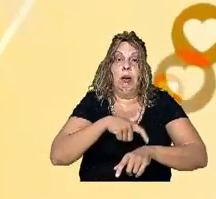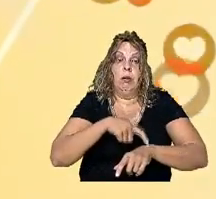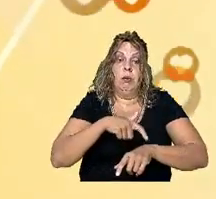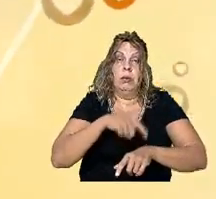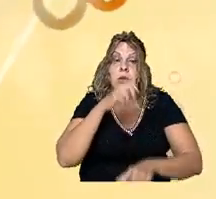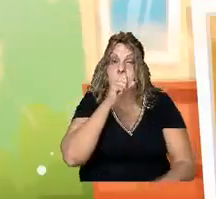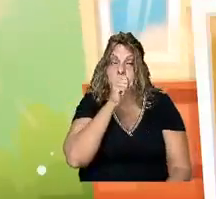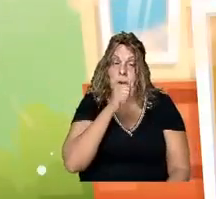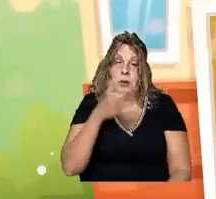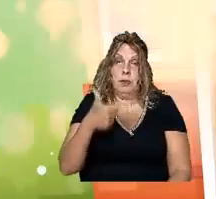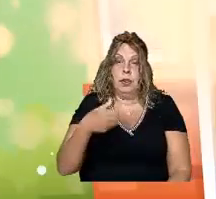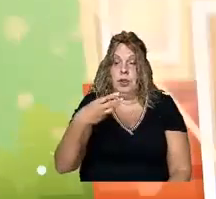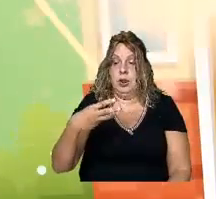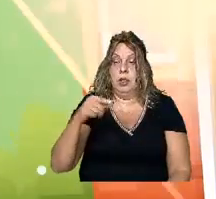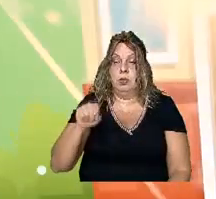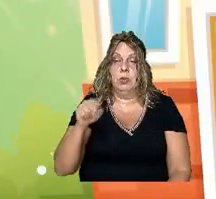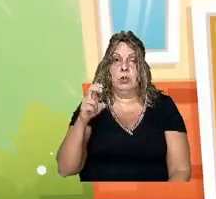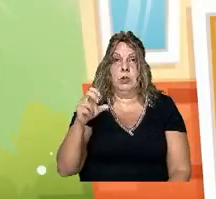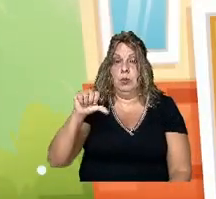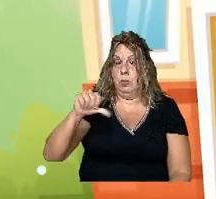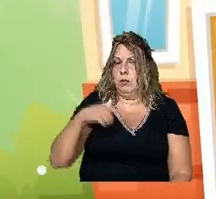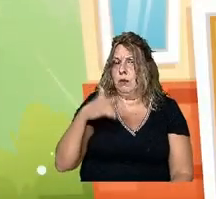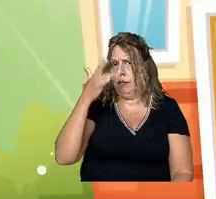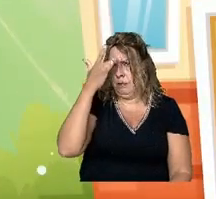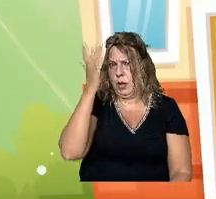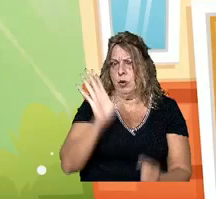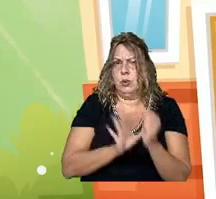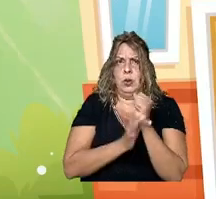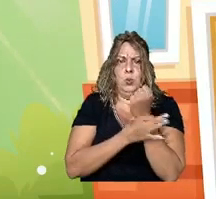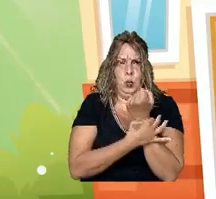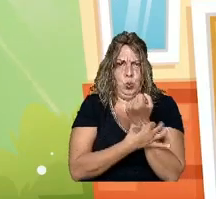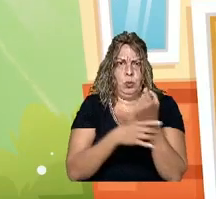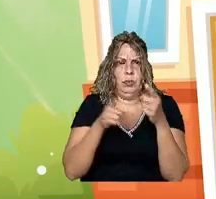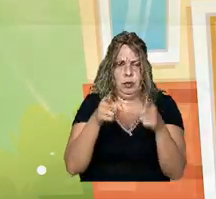minutos do sábado. Mais facilidade e segurança para você.